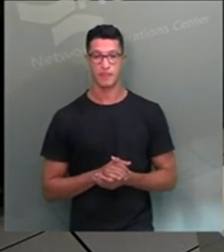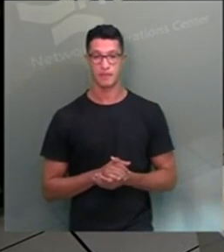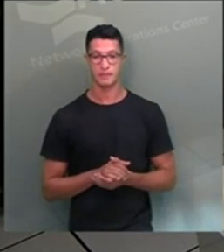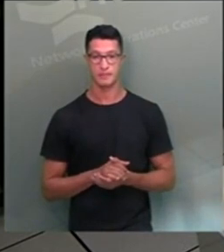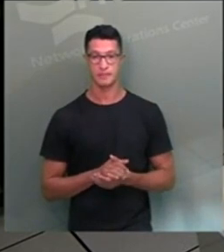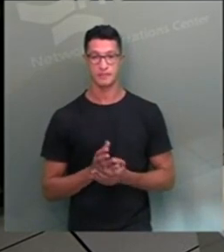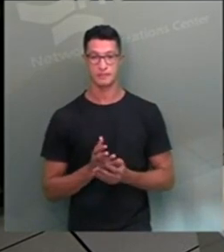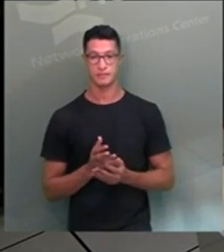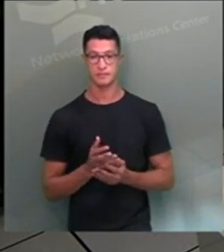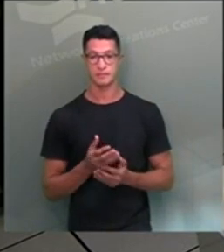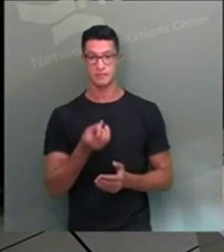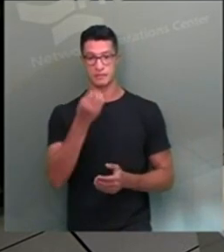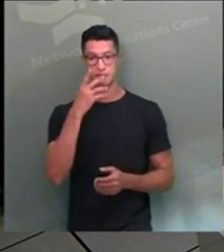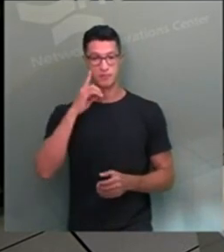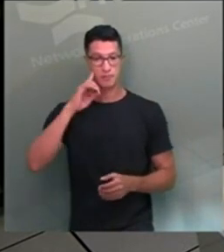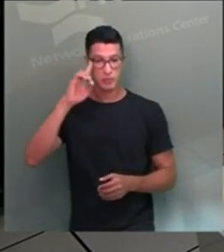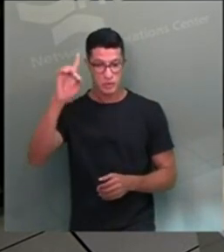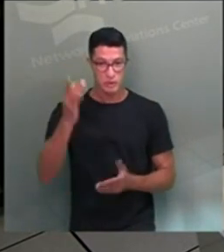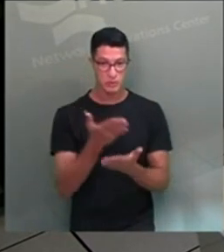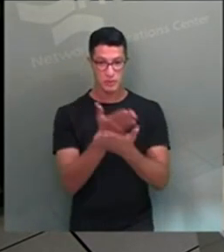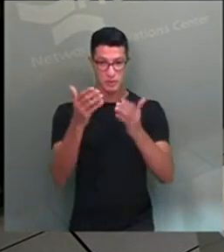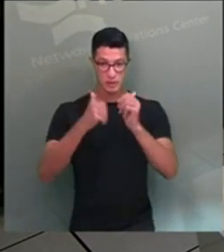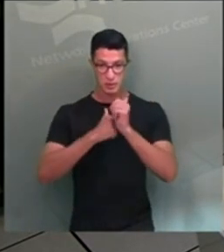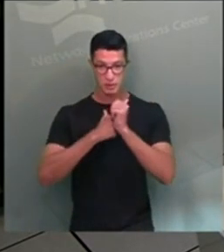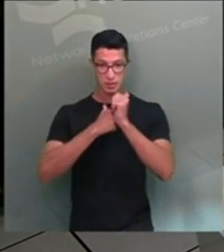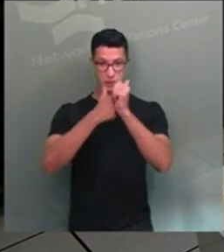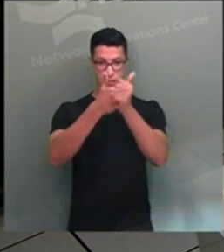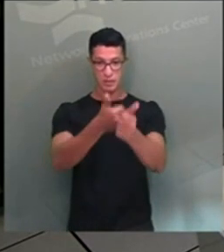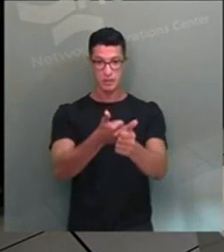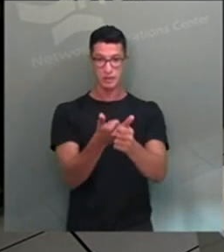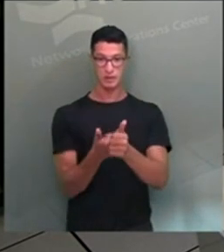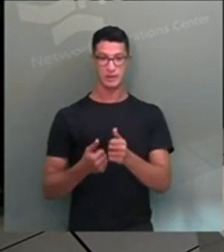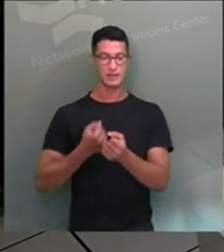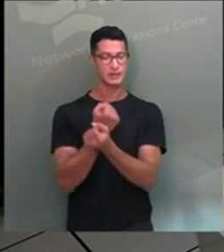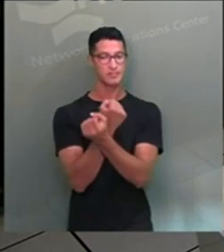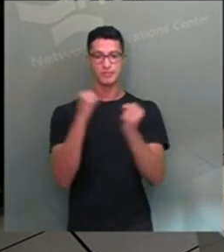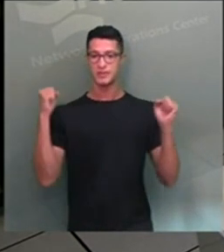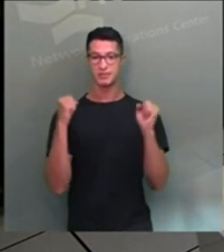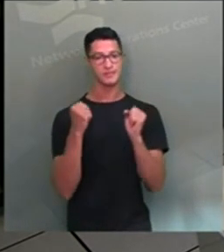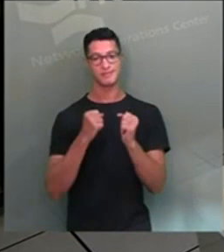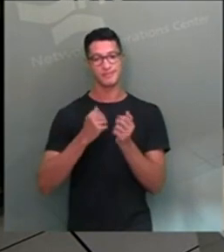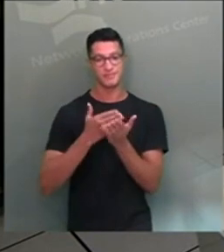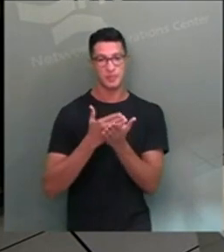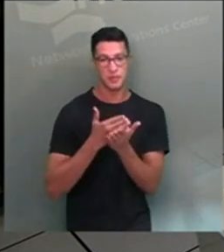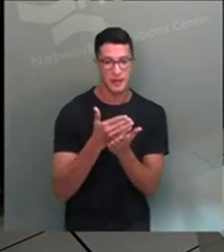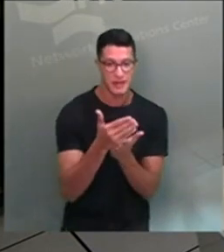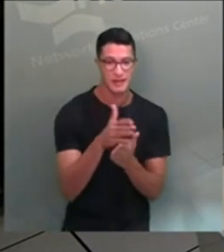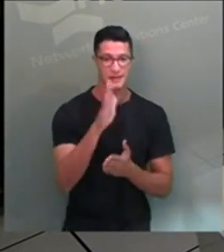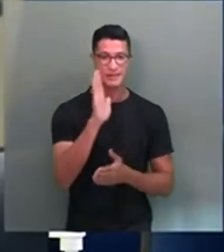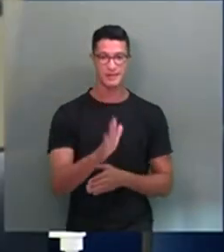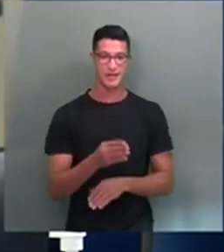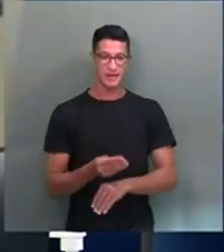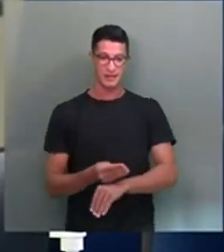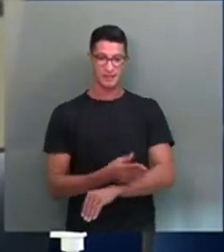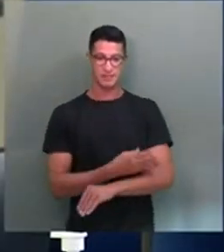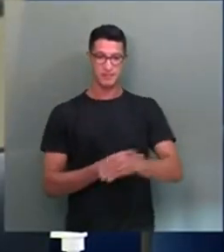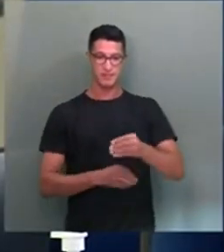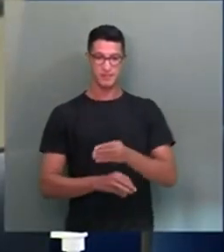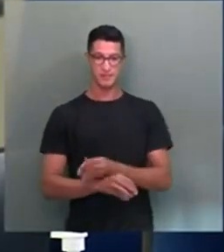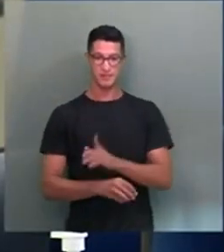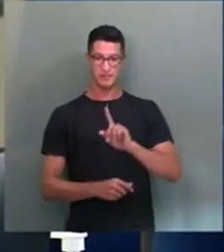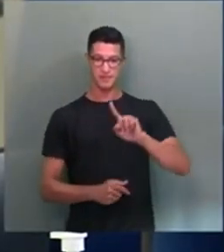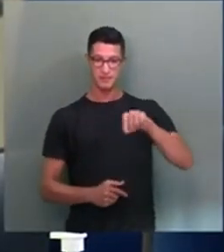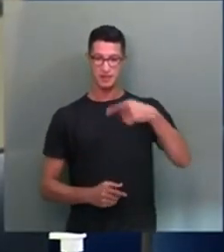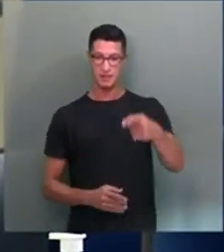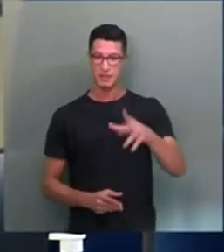Bom dia a todos e todas que acompanham esta sessão. É impossível não começar essas minhas palavras já emocionada